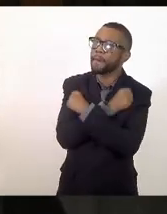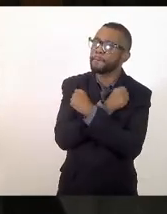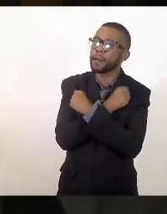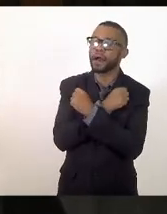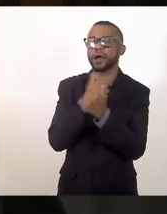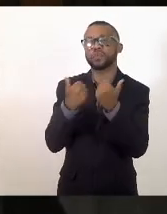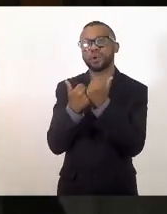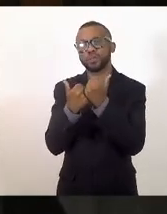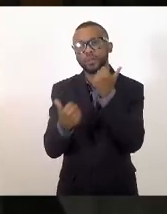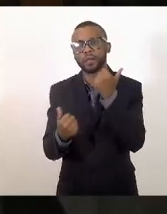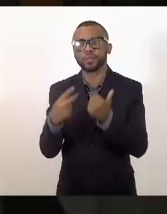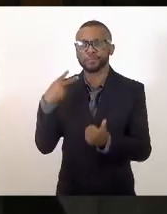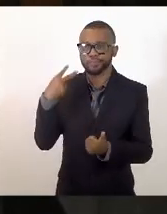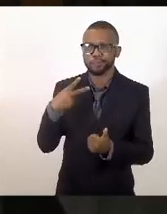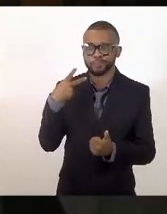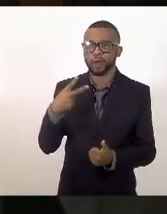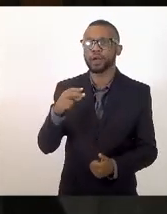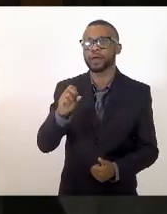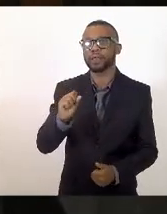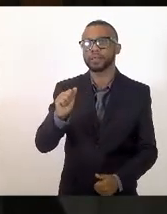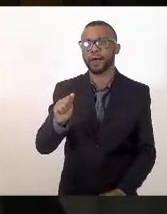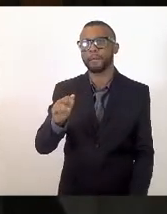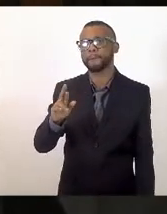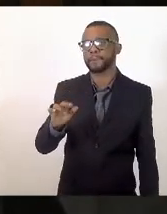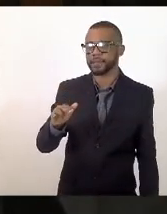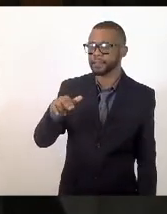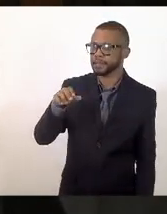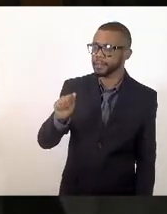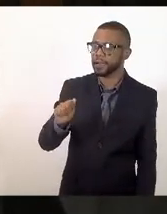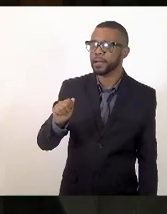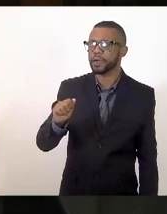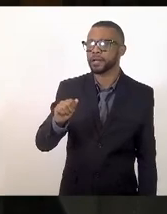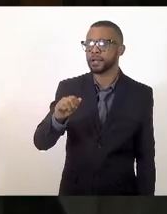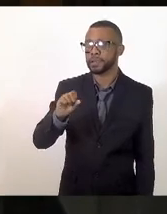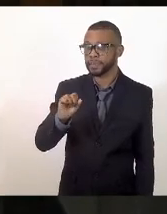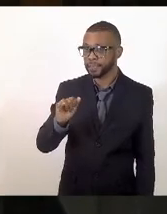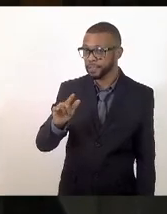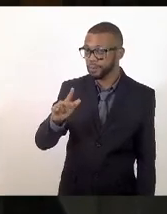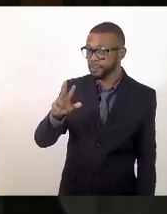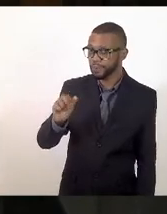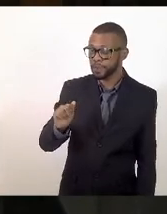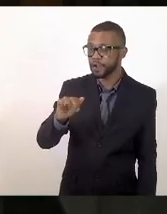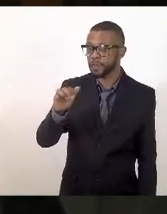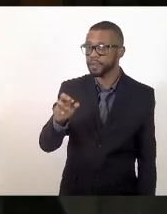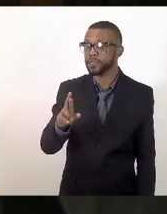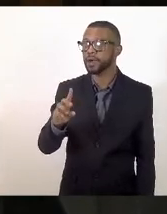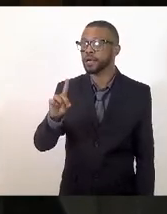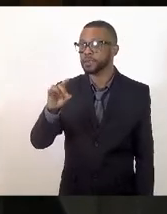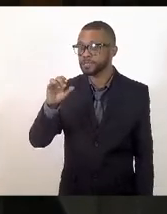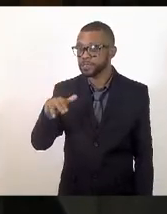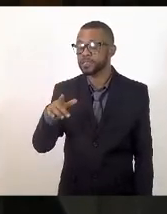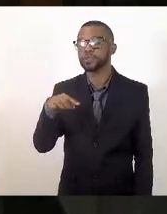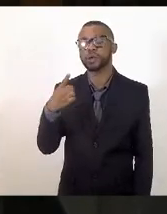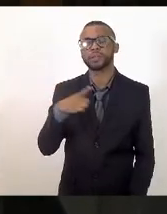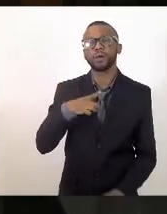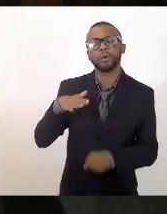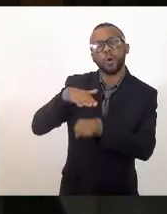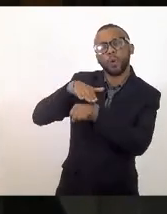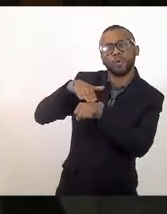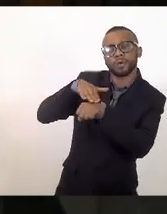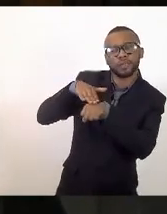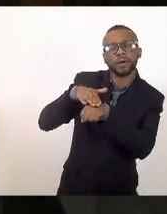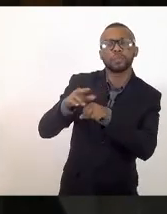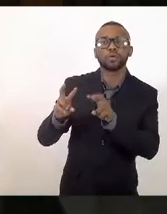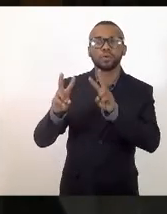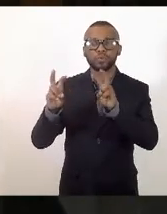vereadora, Sabrina, lá de Silva Jardim, que está comigo, está lá no gabinete agora. A gente está conversando sobre uma cidade importante,